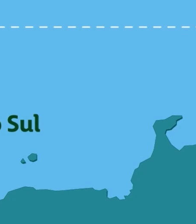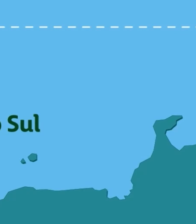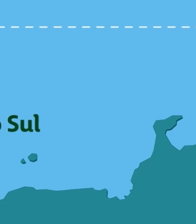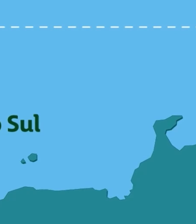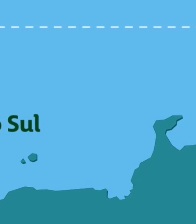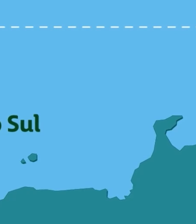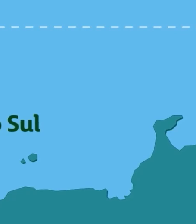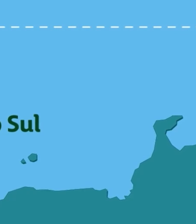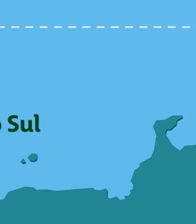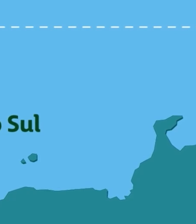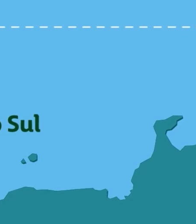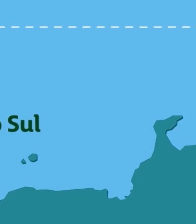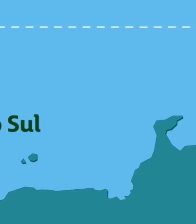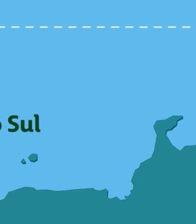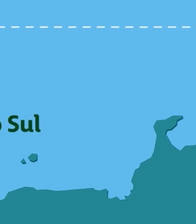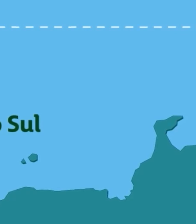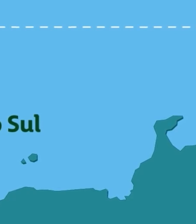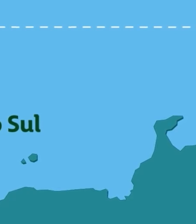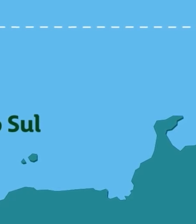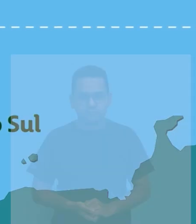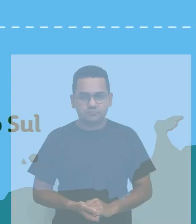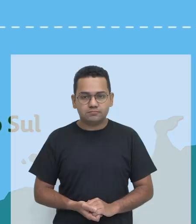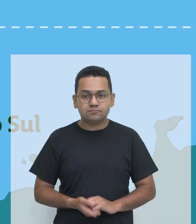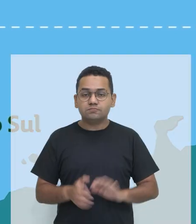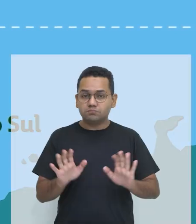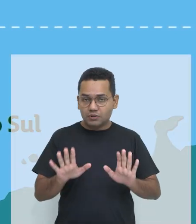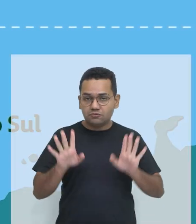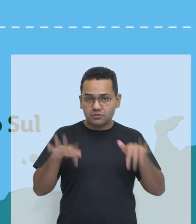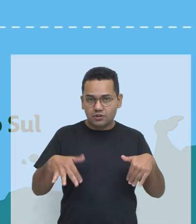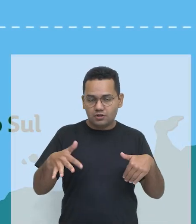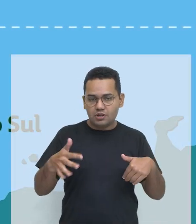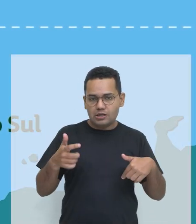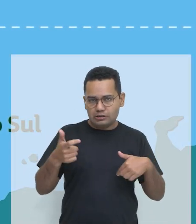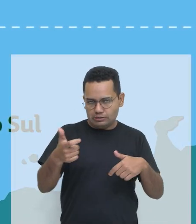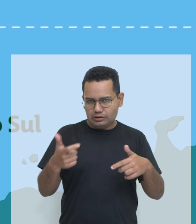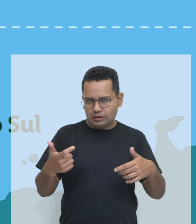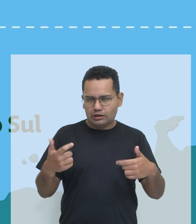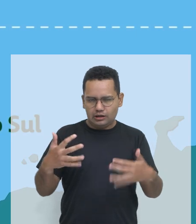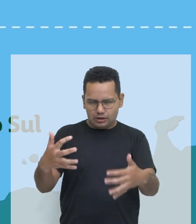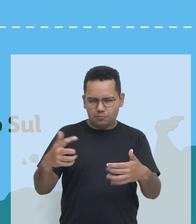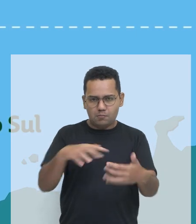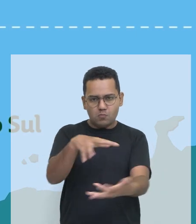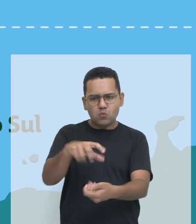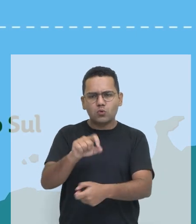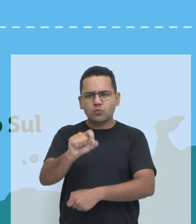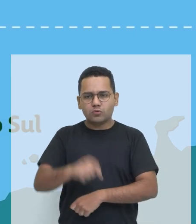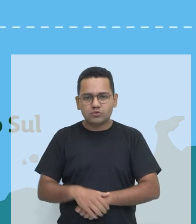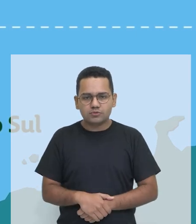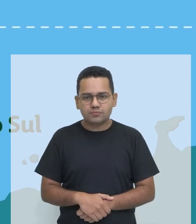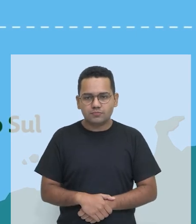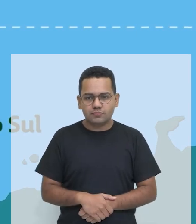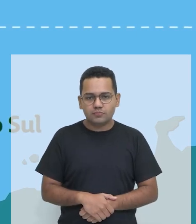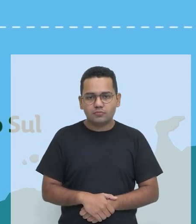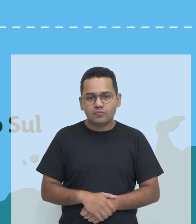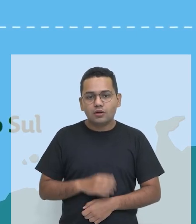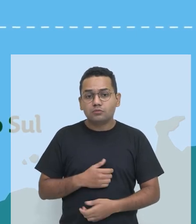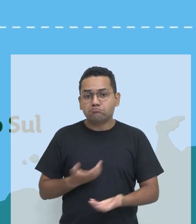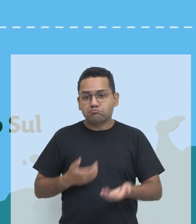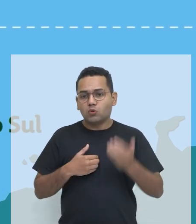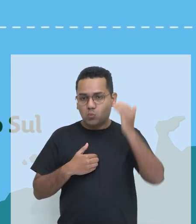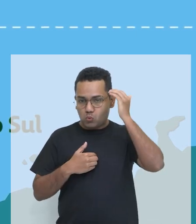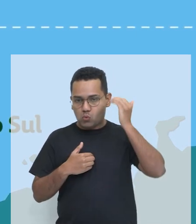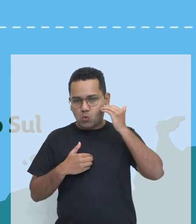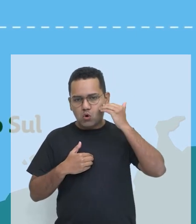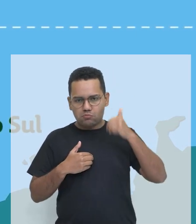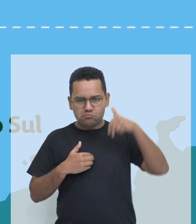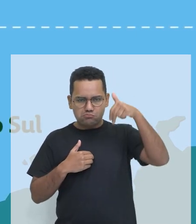aos japoneses. Quando acaba, no contexto ali da Segunda Guerra Mundial, os coreanos eles ajudam os americanos a combater